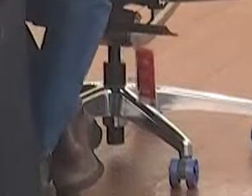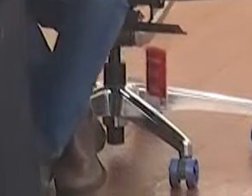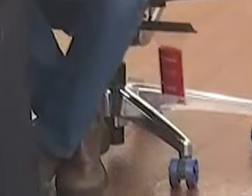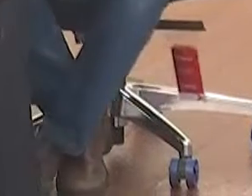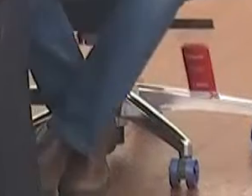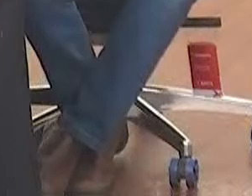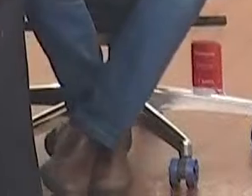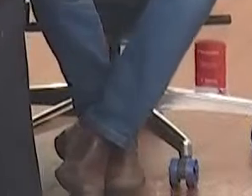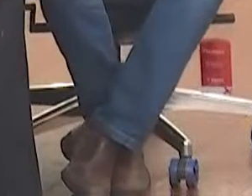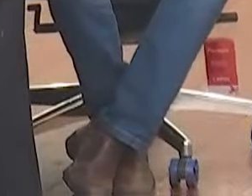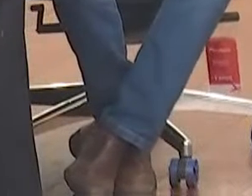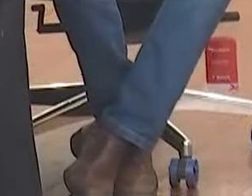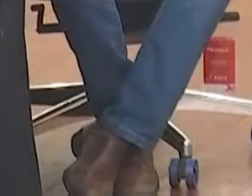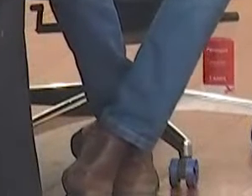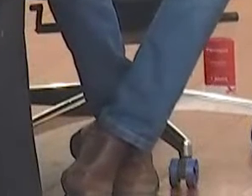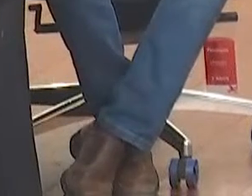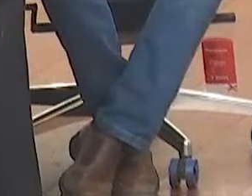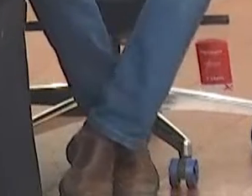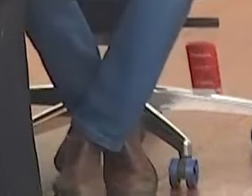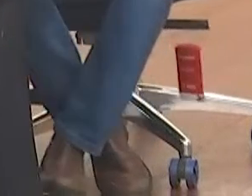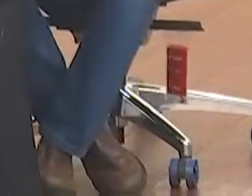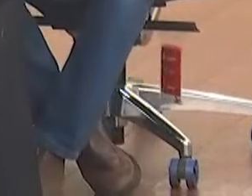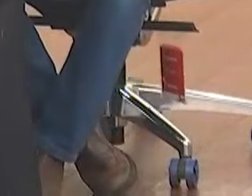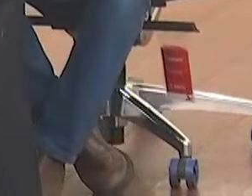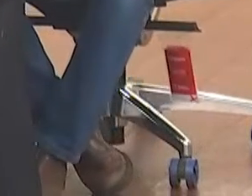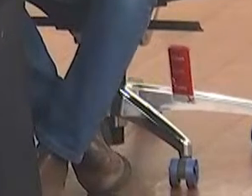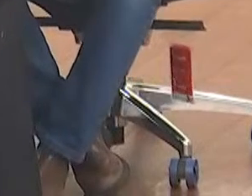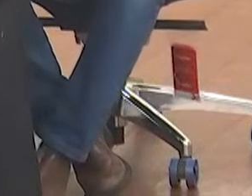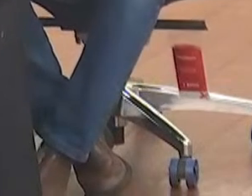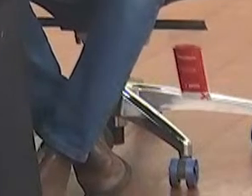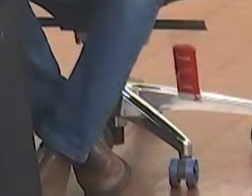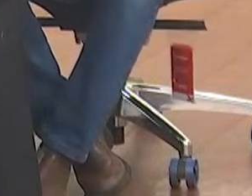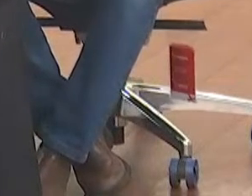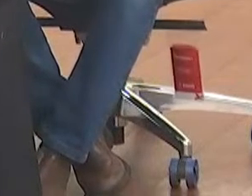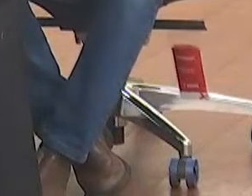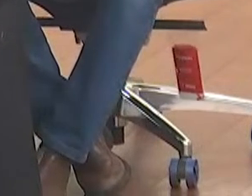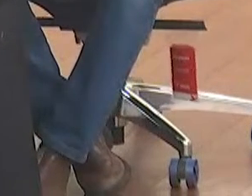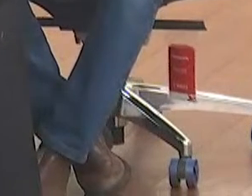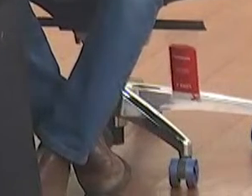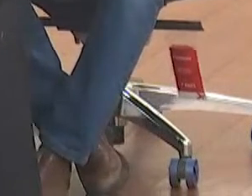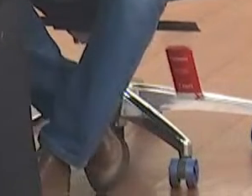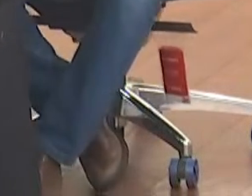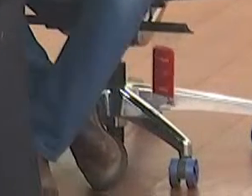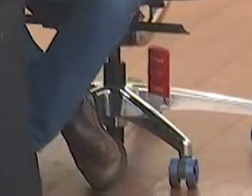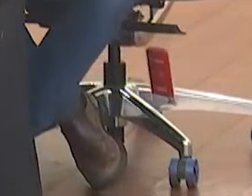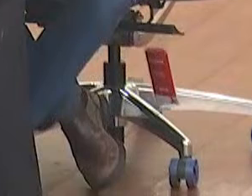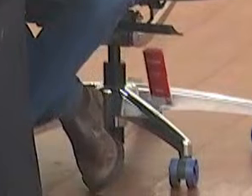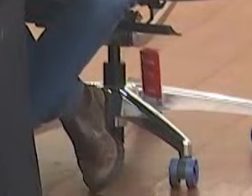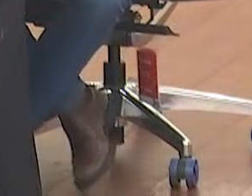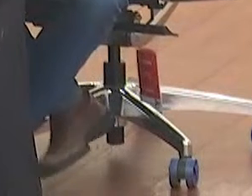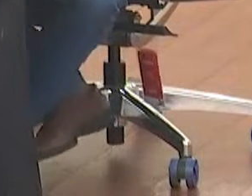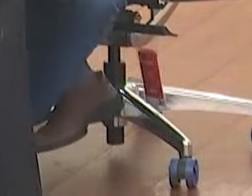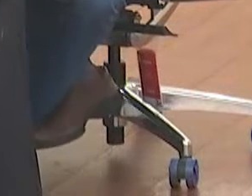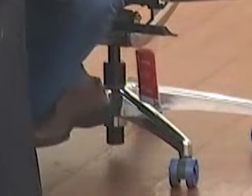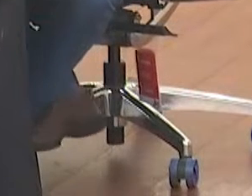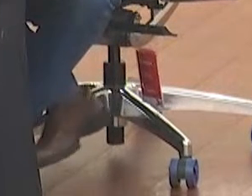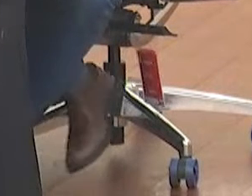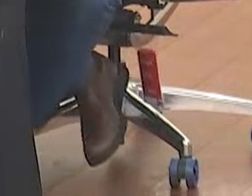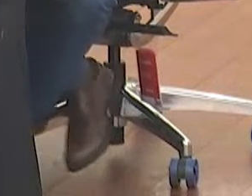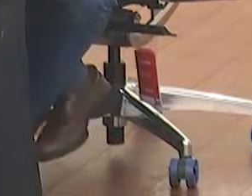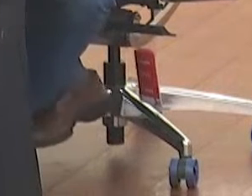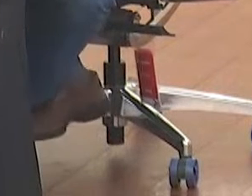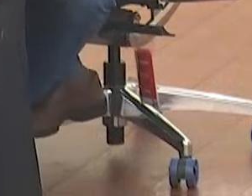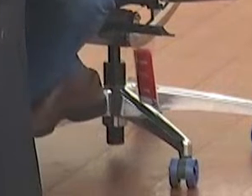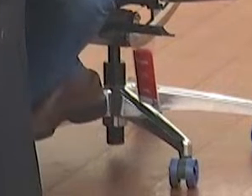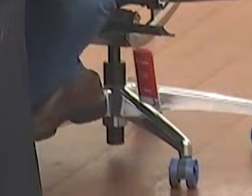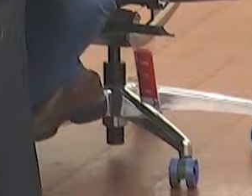dos servidores on-premise, ou seja, no local, dentro da Câmara, né? Queríamos no ano passado,